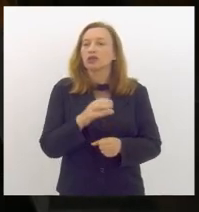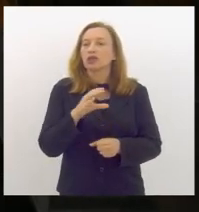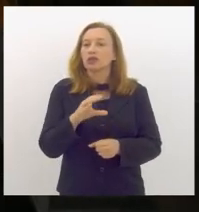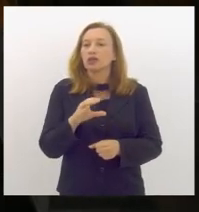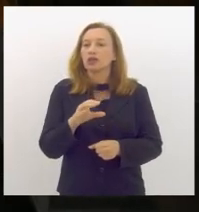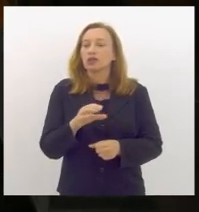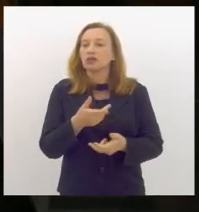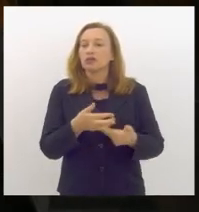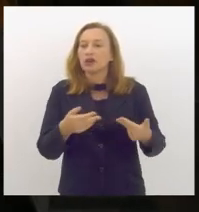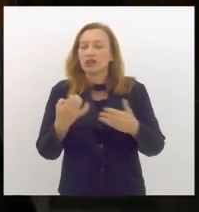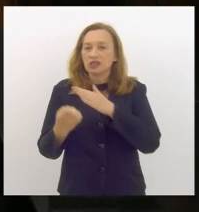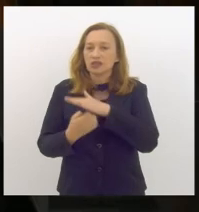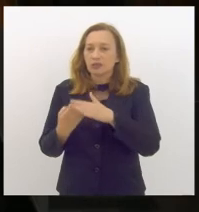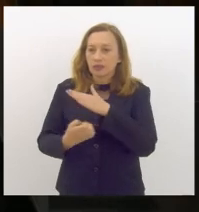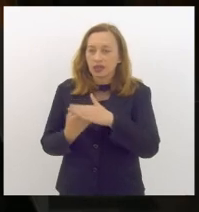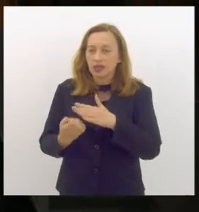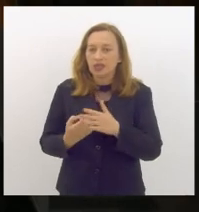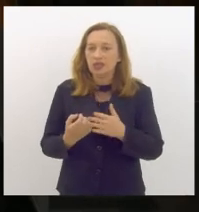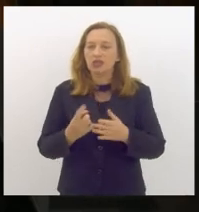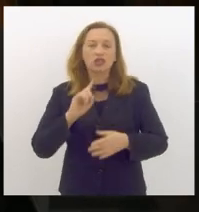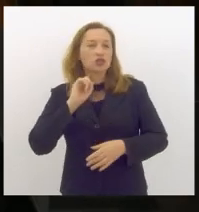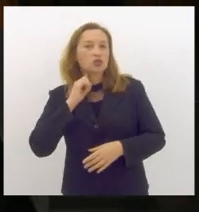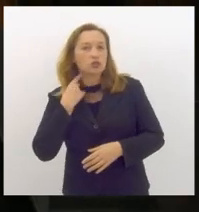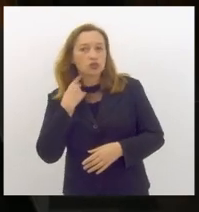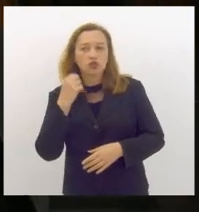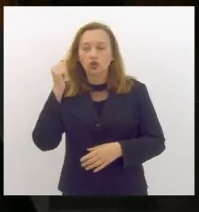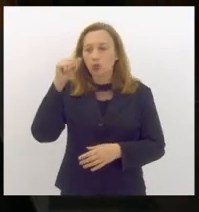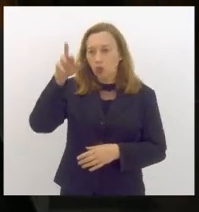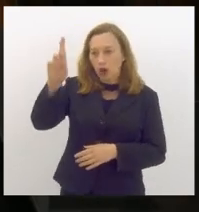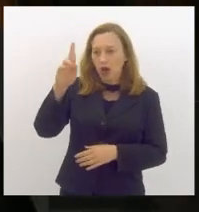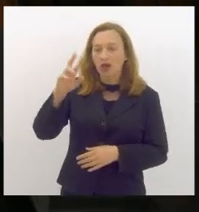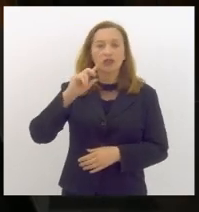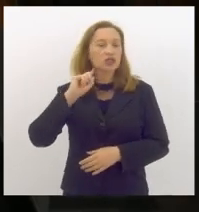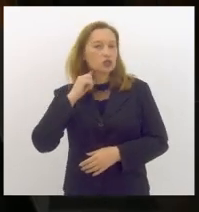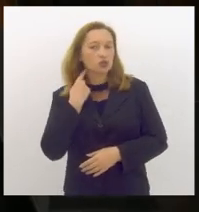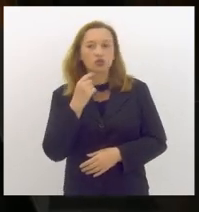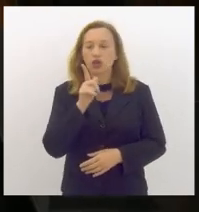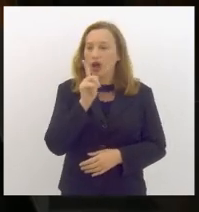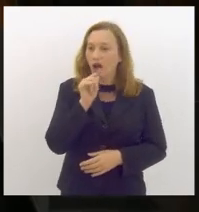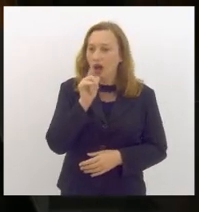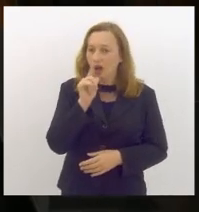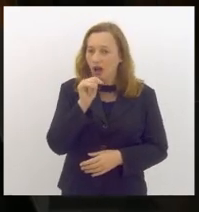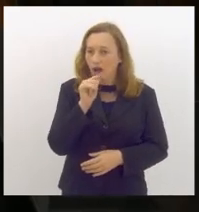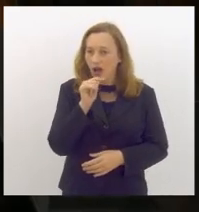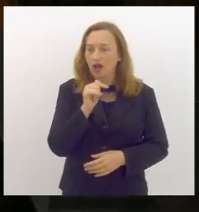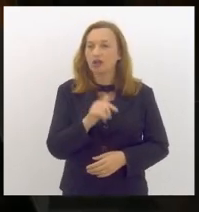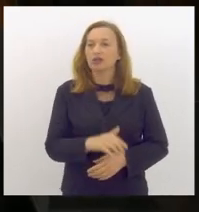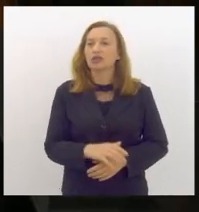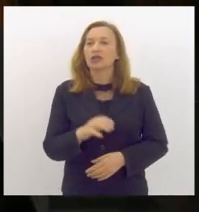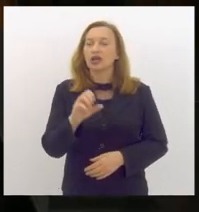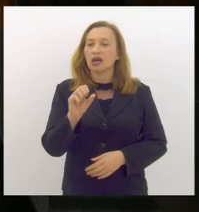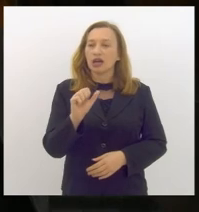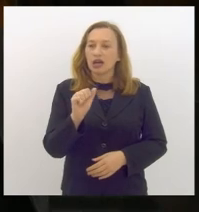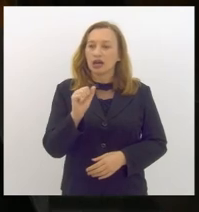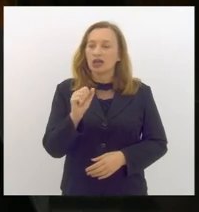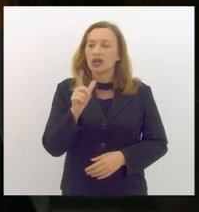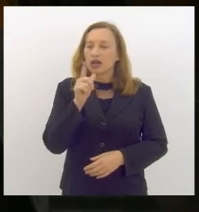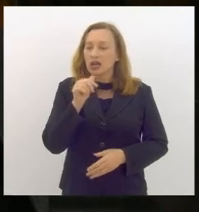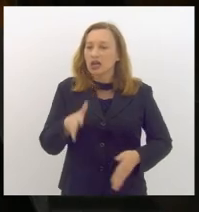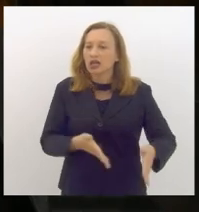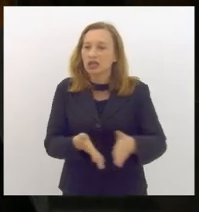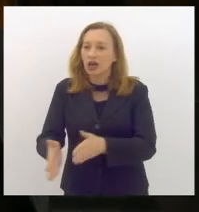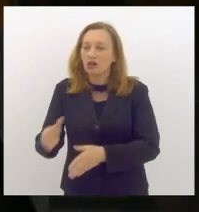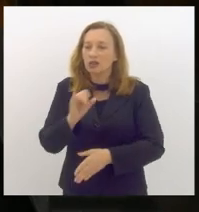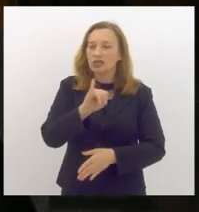Siderúrgica do Atlântico, que contamina o ar, que contamina a água, que instalou uma soleira no Canal São Francisco, que